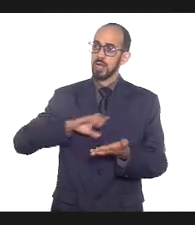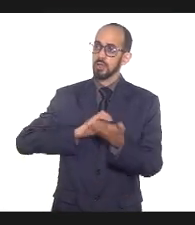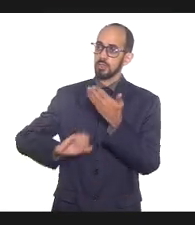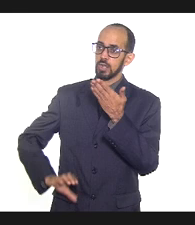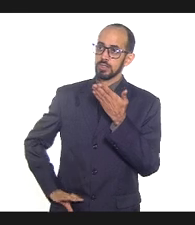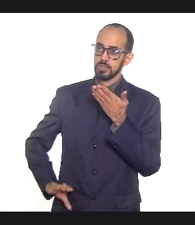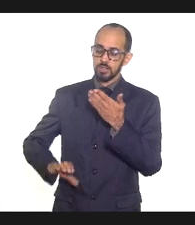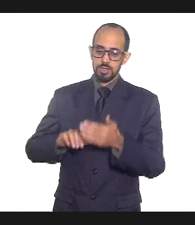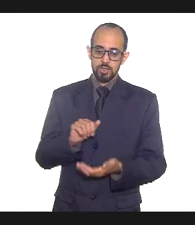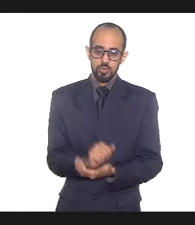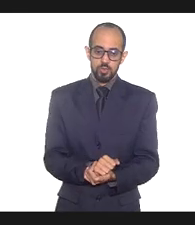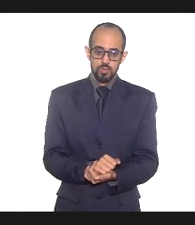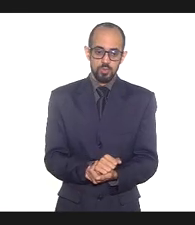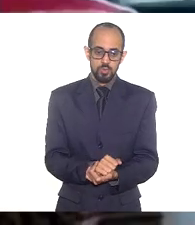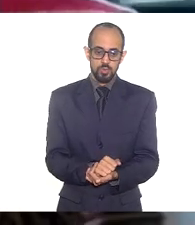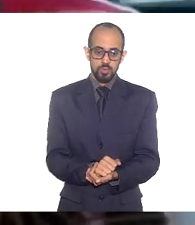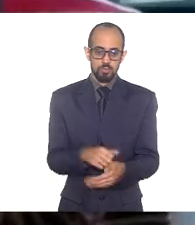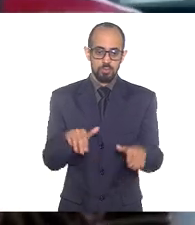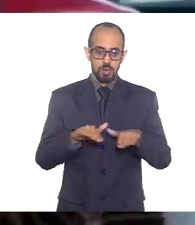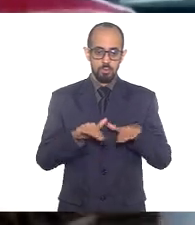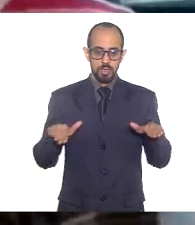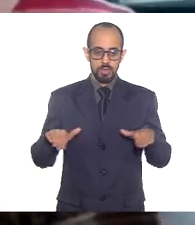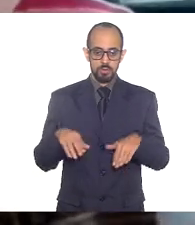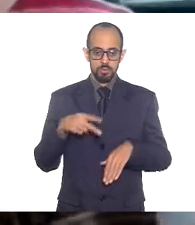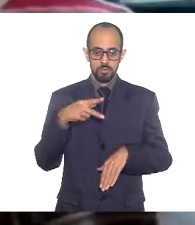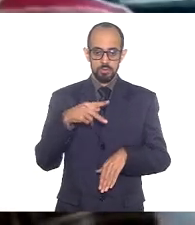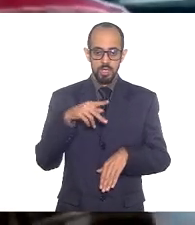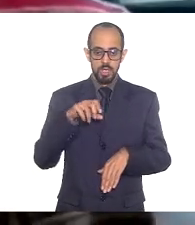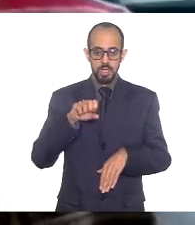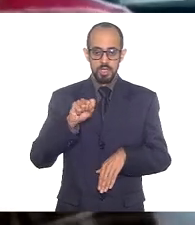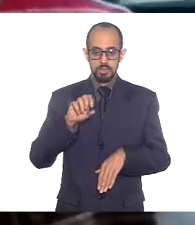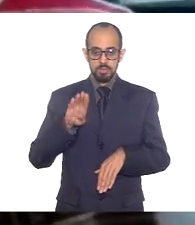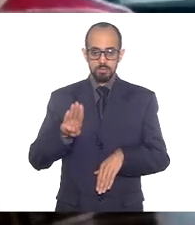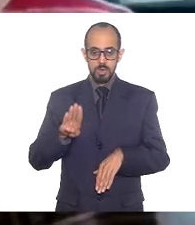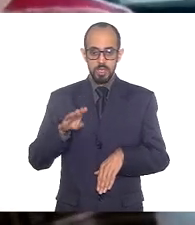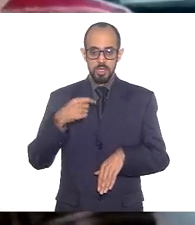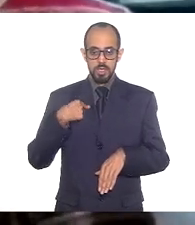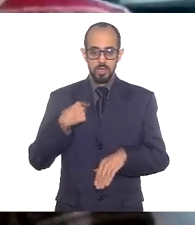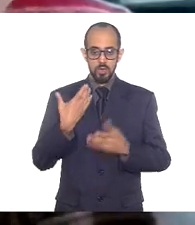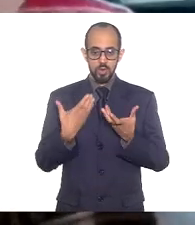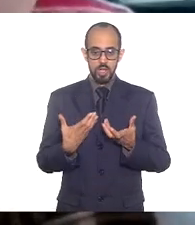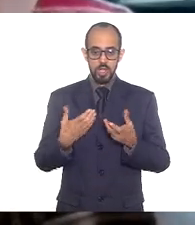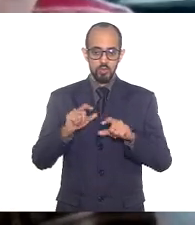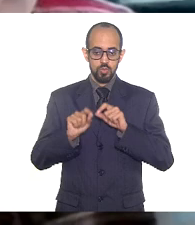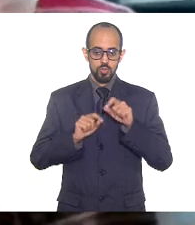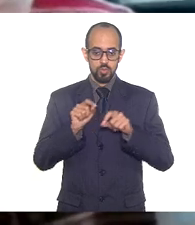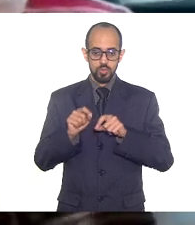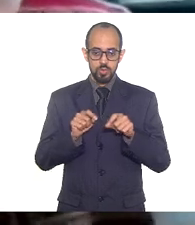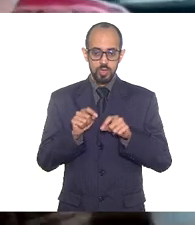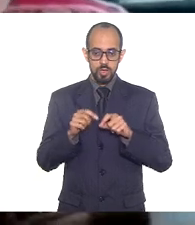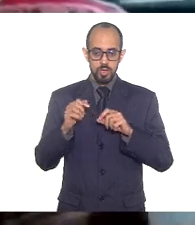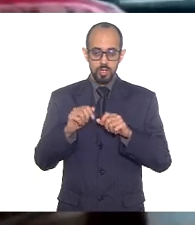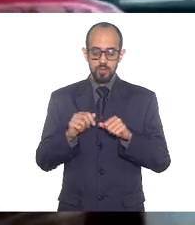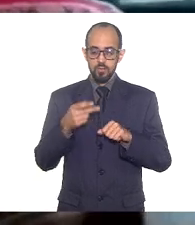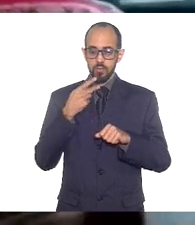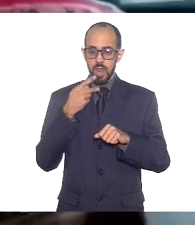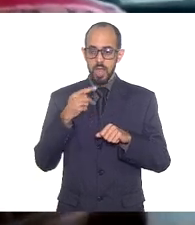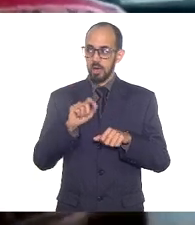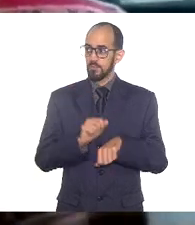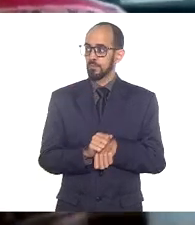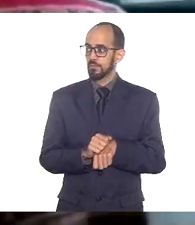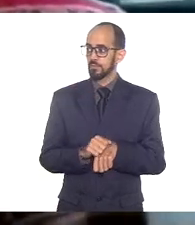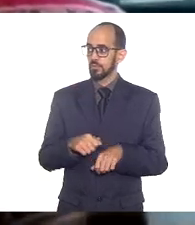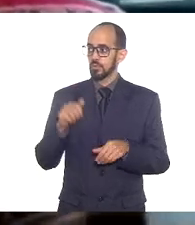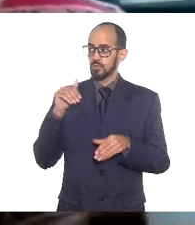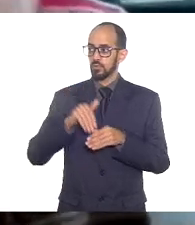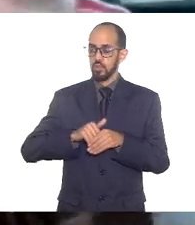e pela bancada do PSB e eu queria encaminhar Eu